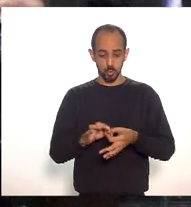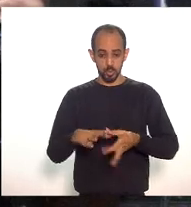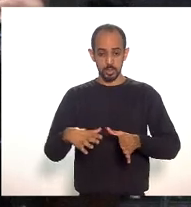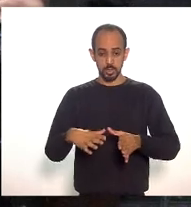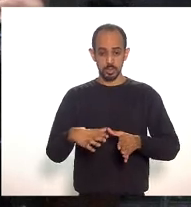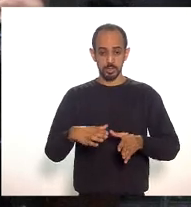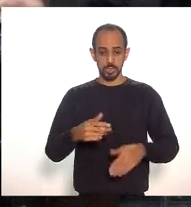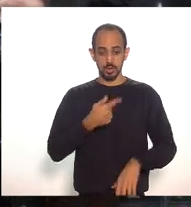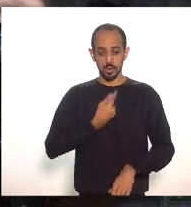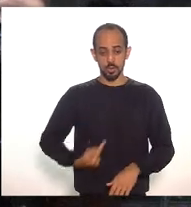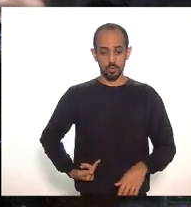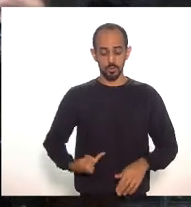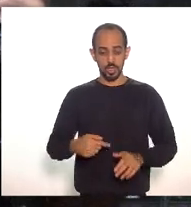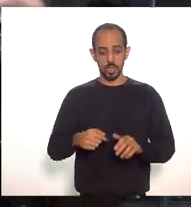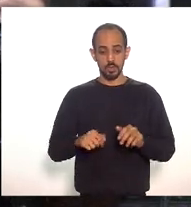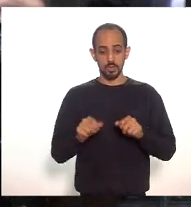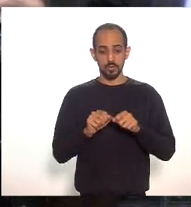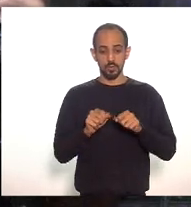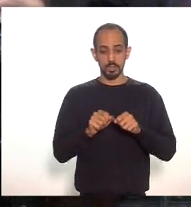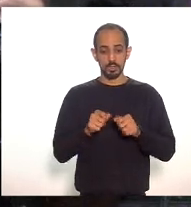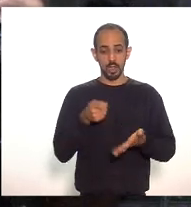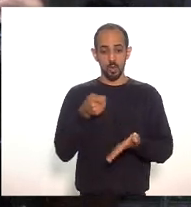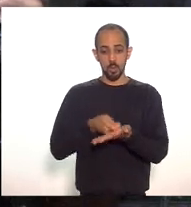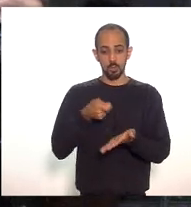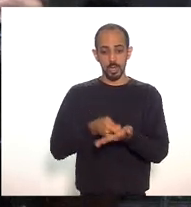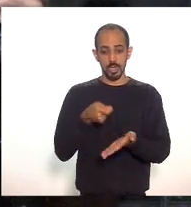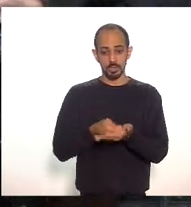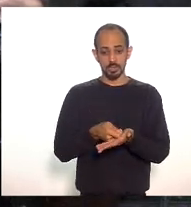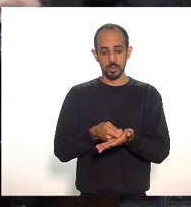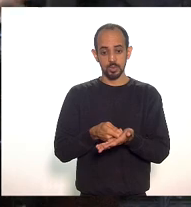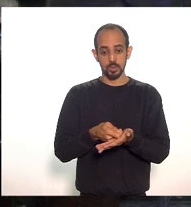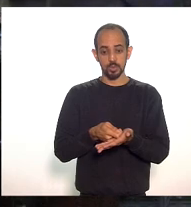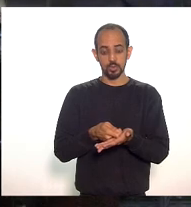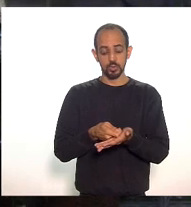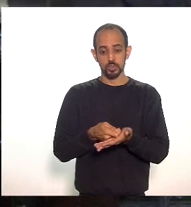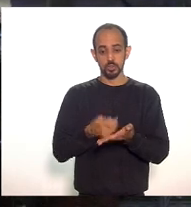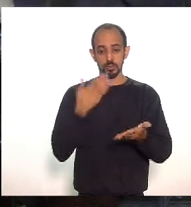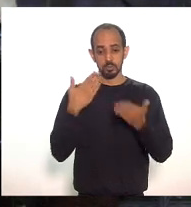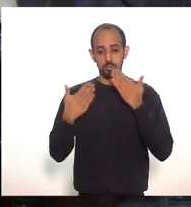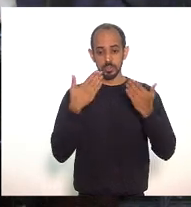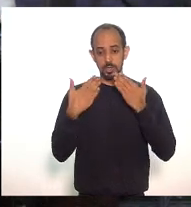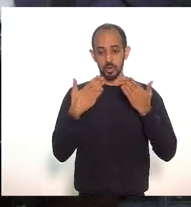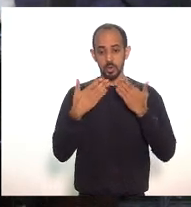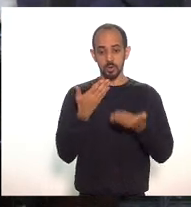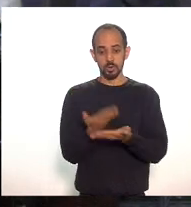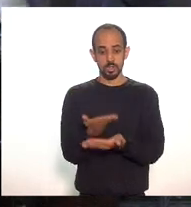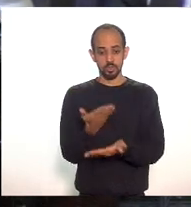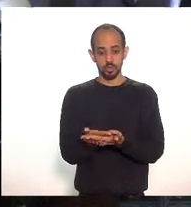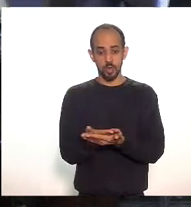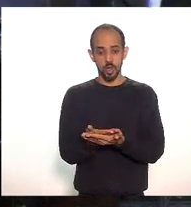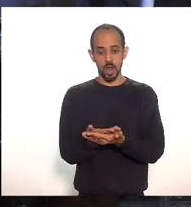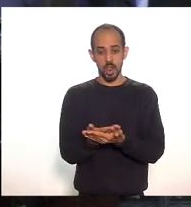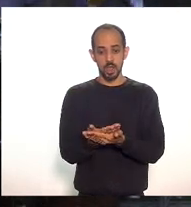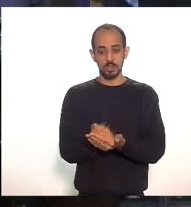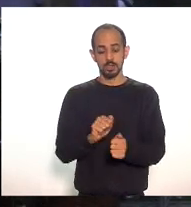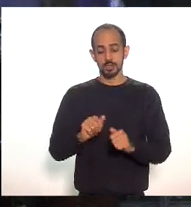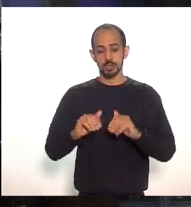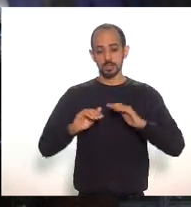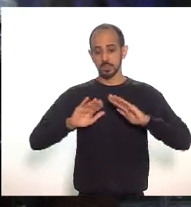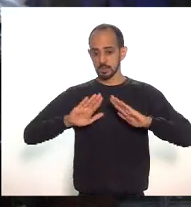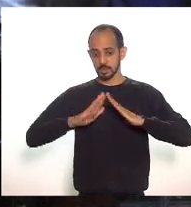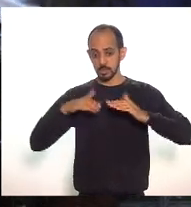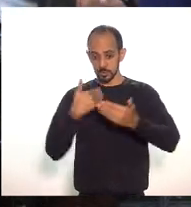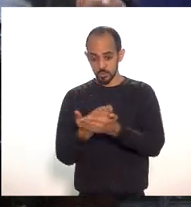a estabelecer a obrigatoriedade da inclusão de psicólogos escolar Educacional nas redes públicas e privadas